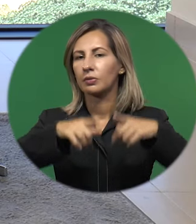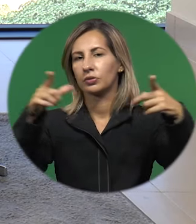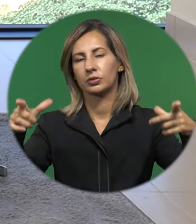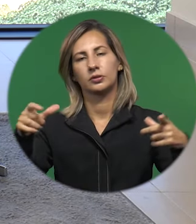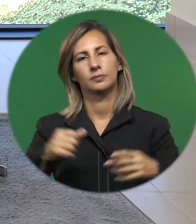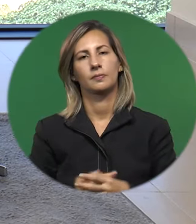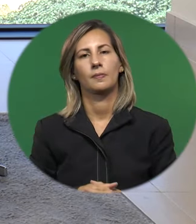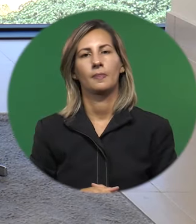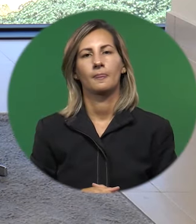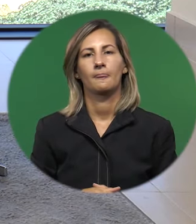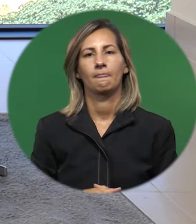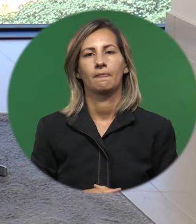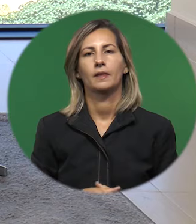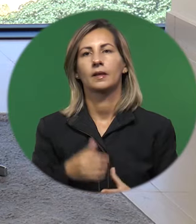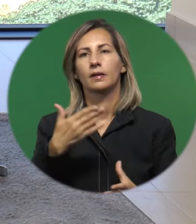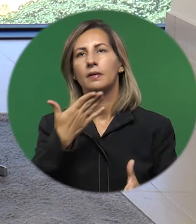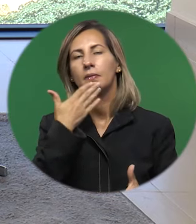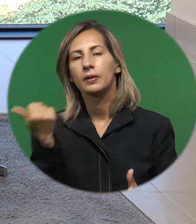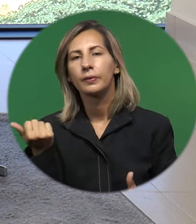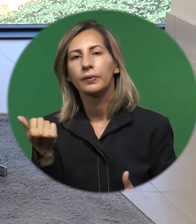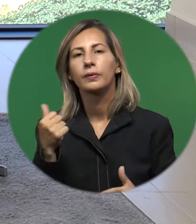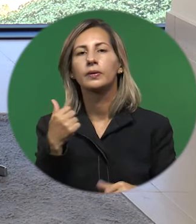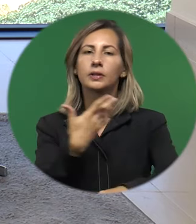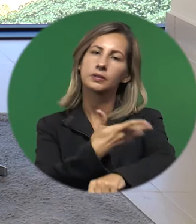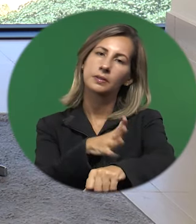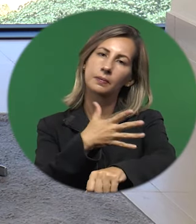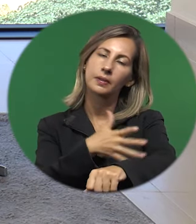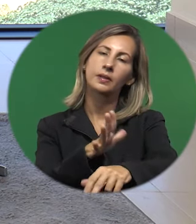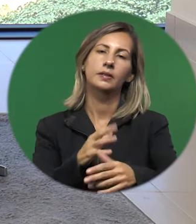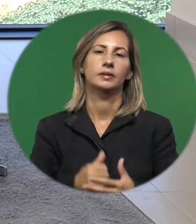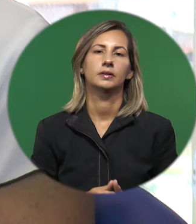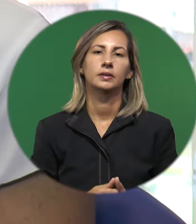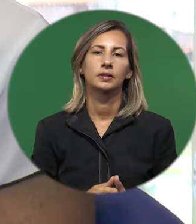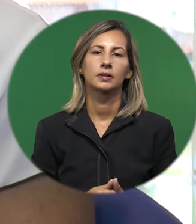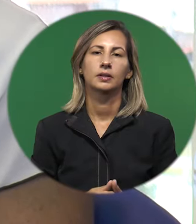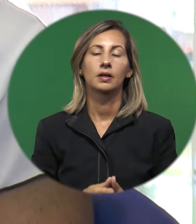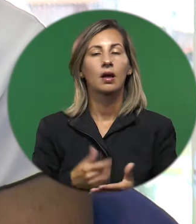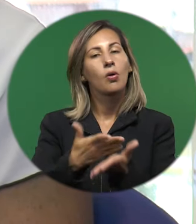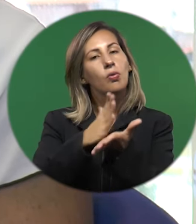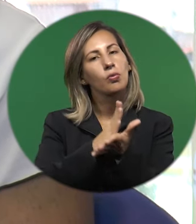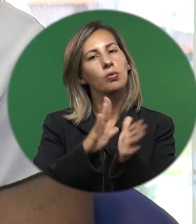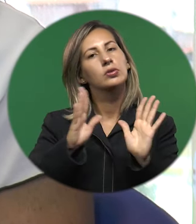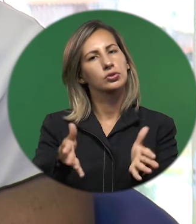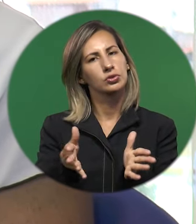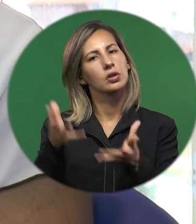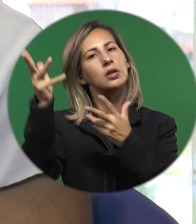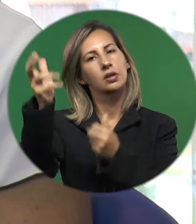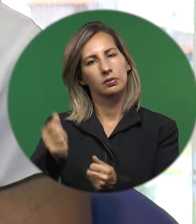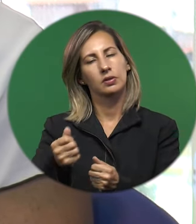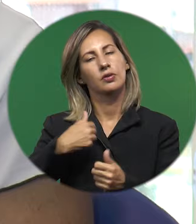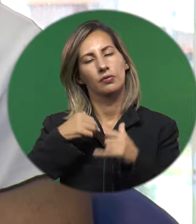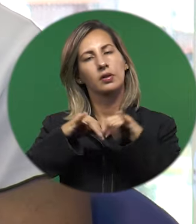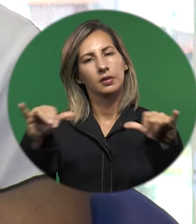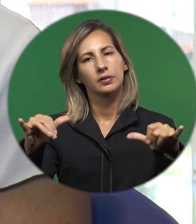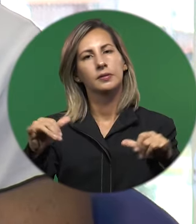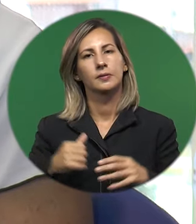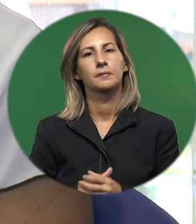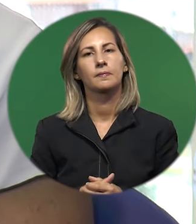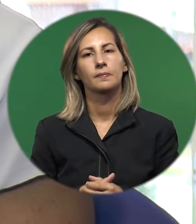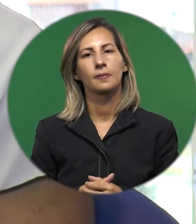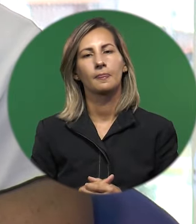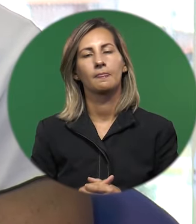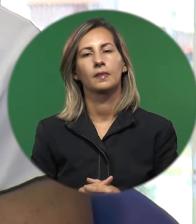mais abrangente possível, com as melhores, né, práticas possíveis. Porém, algumas já vêm sendo adotadas, como eu falei,